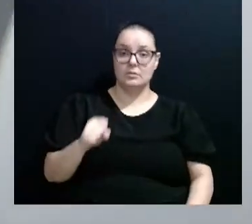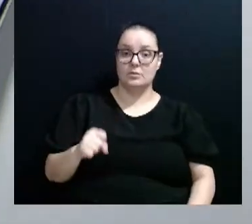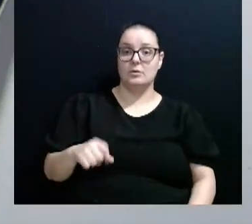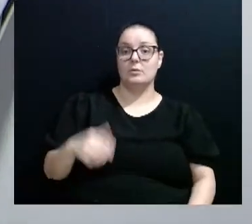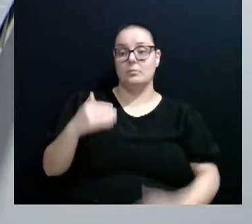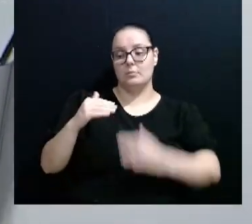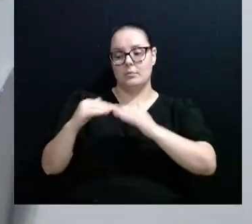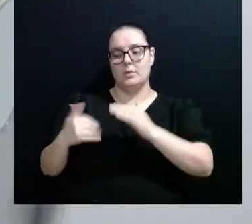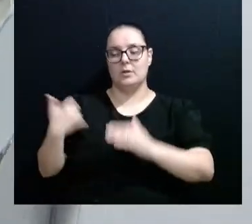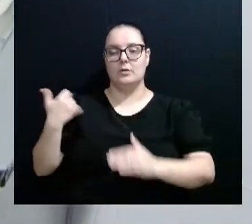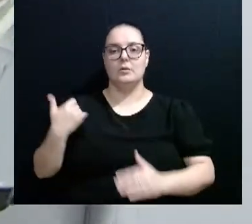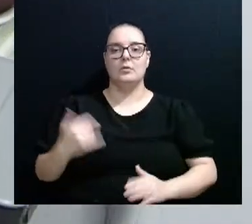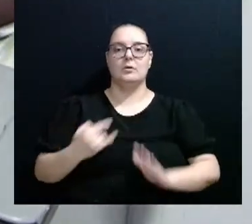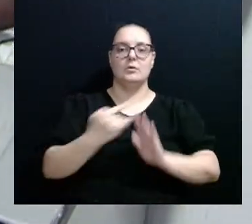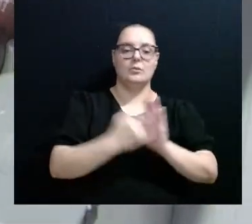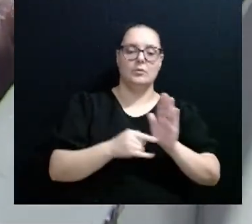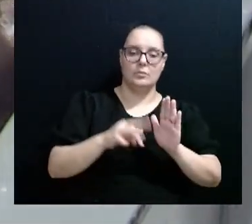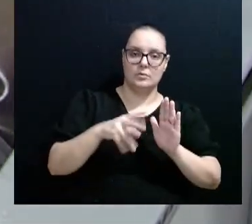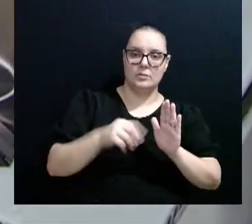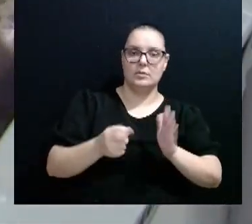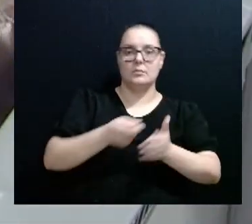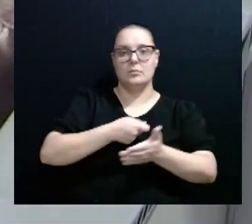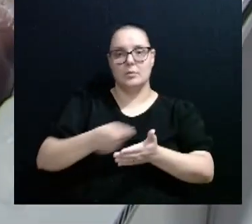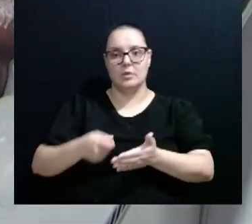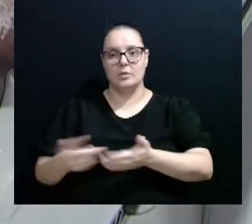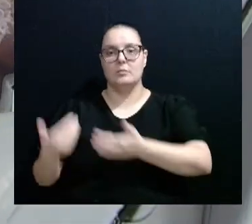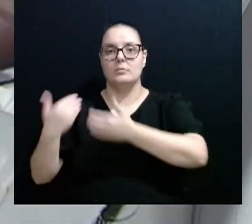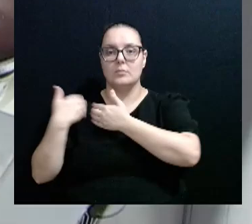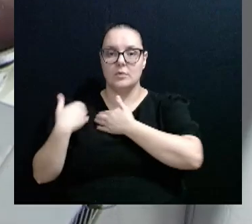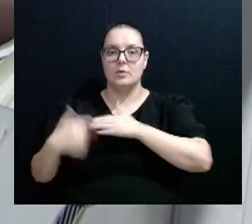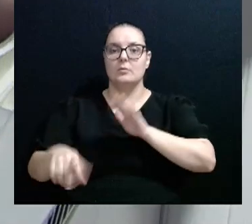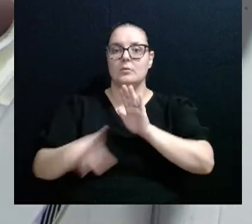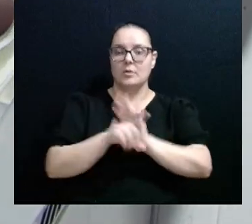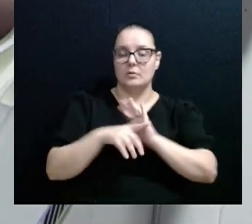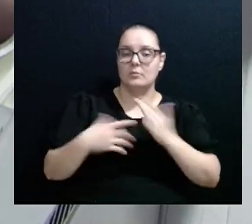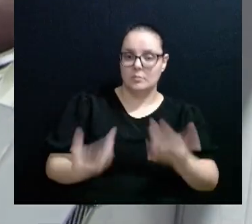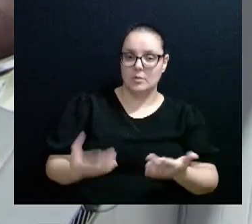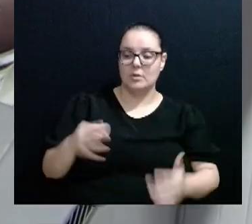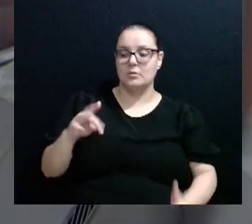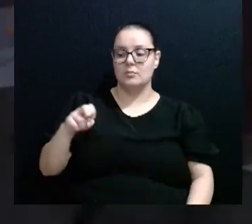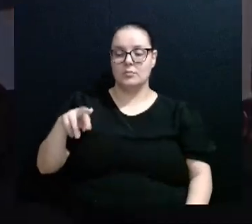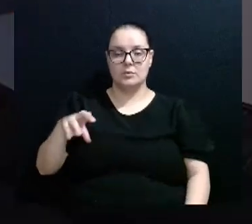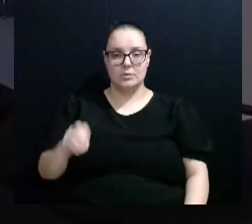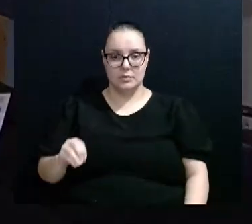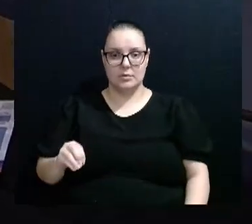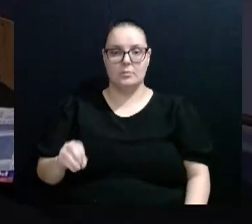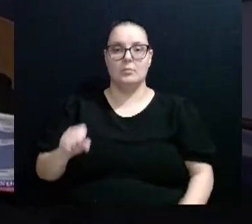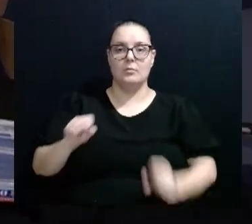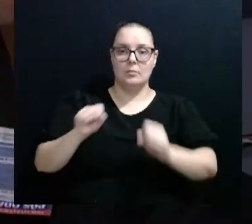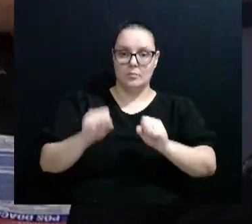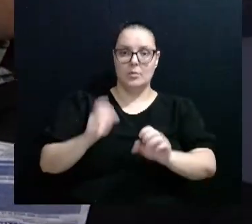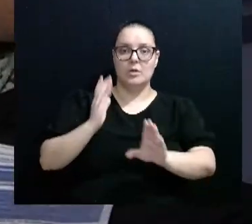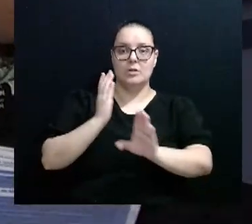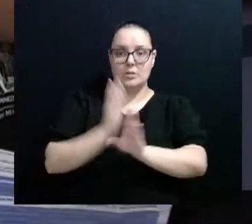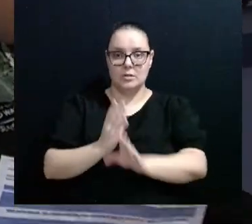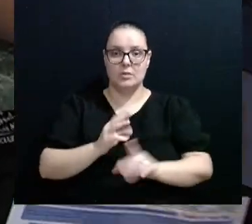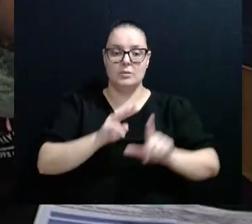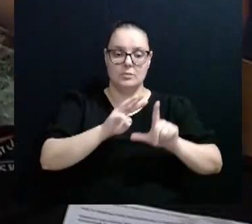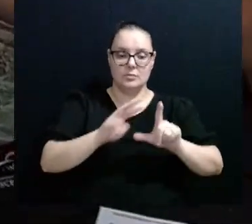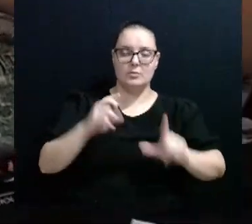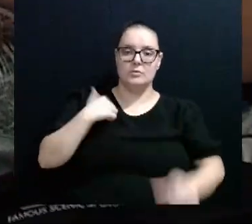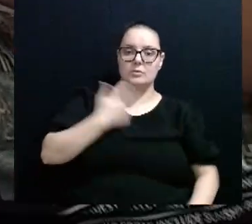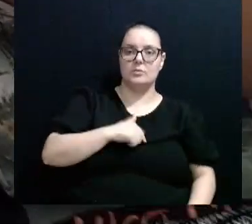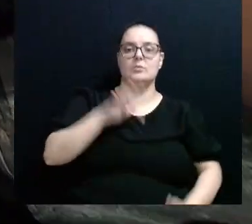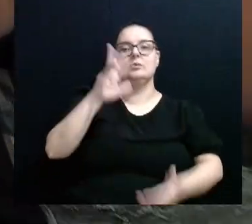de consentimento assinado por o responsável legal. Esse termo ele pode ser encontrado no nosso site, baixado e